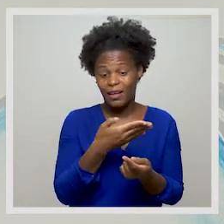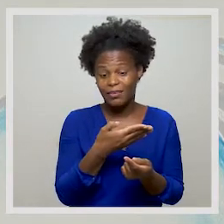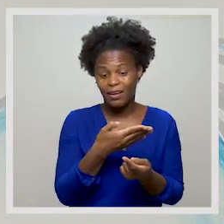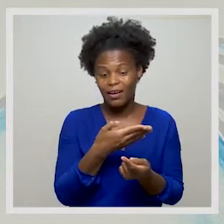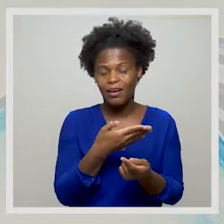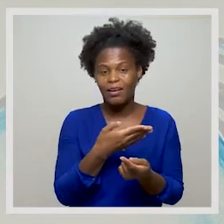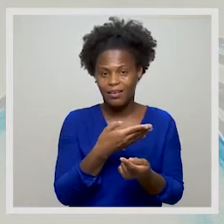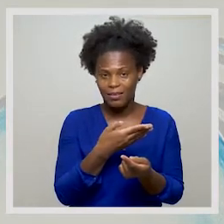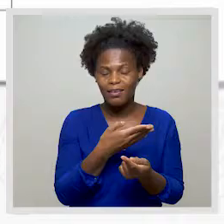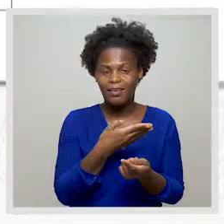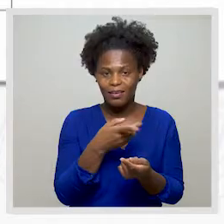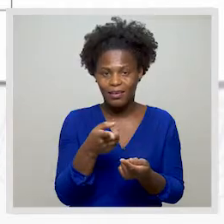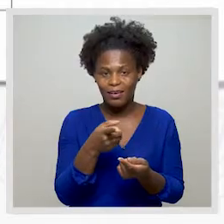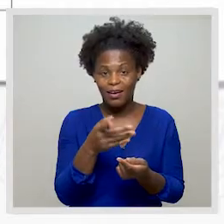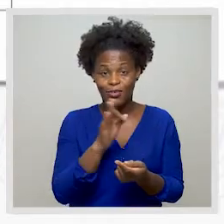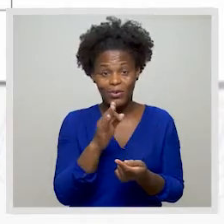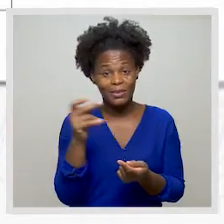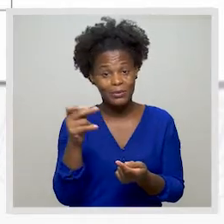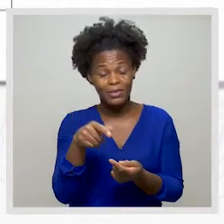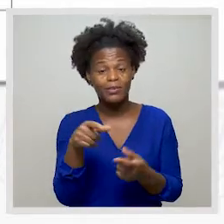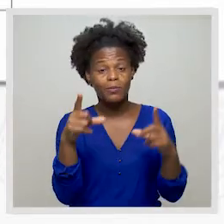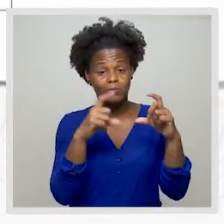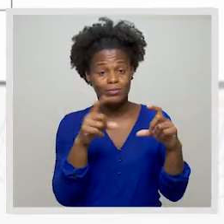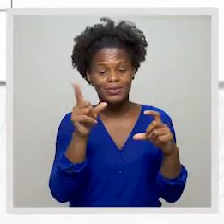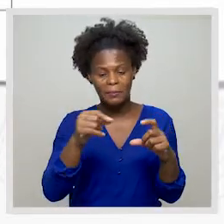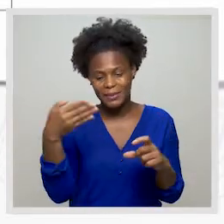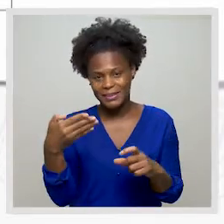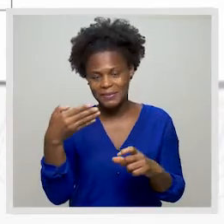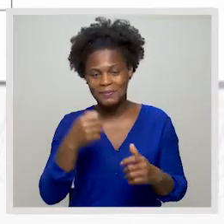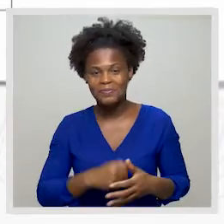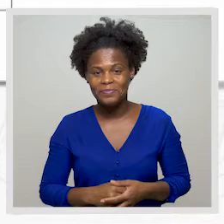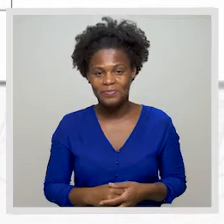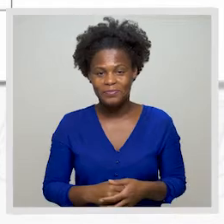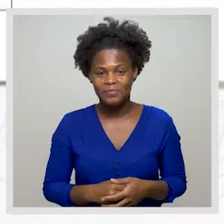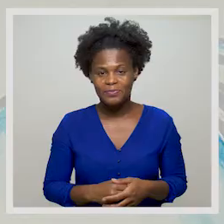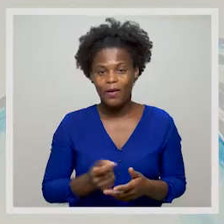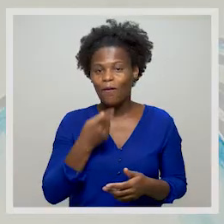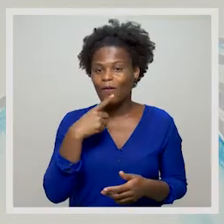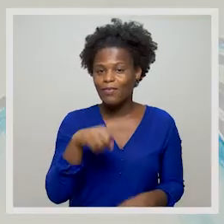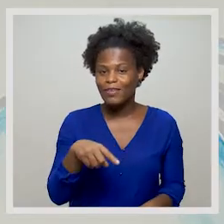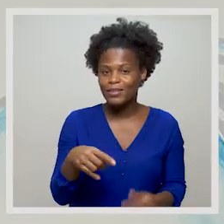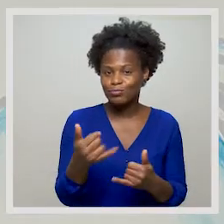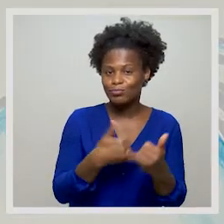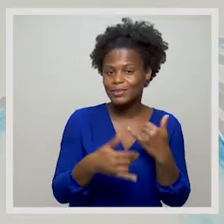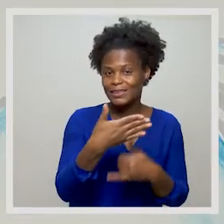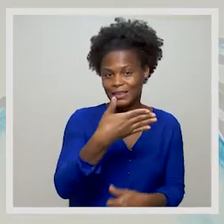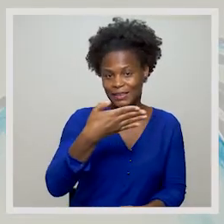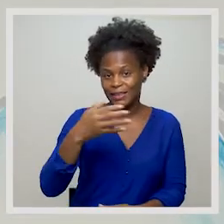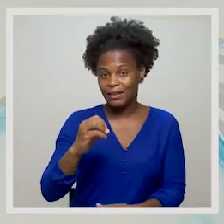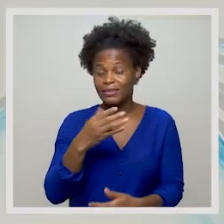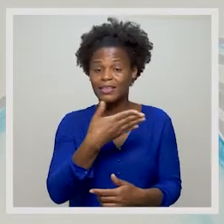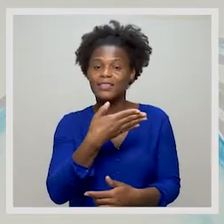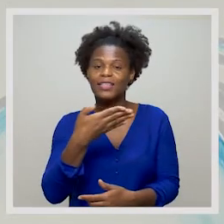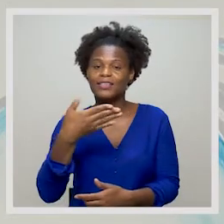6, 7. Então, a frequência absoluta desta classe é 7. Voltando,